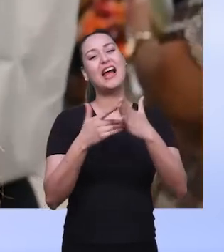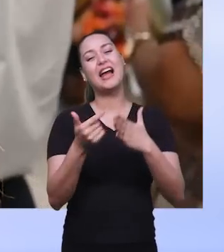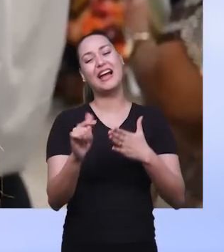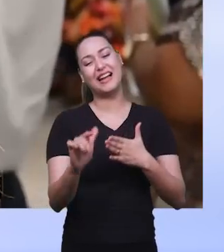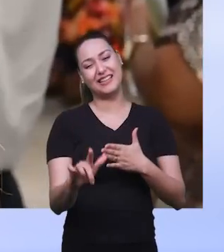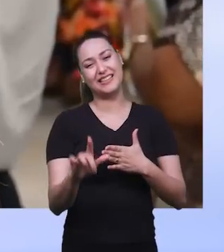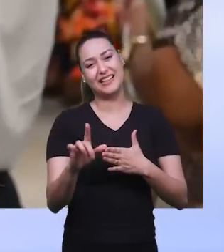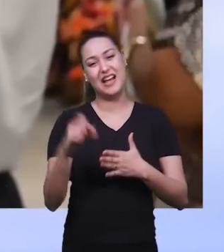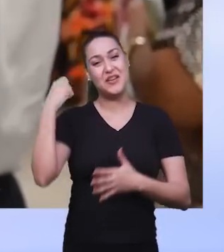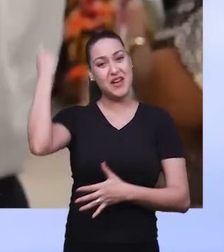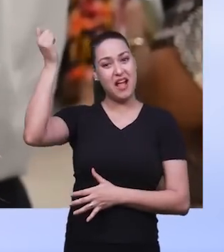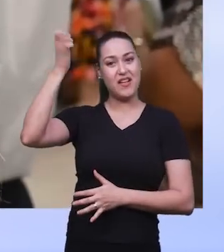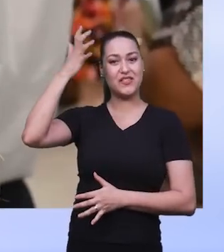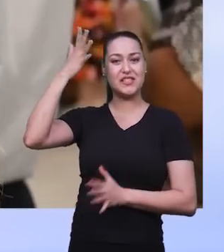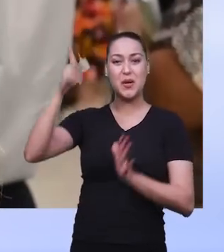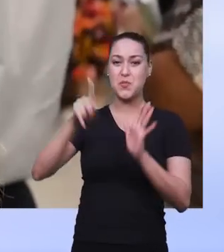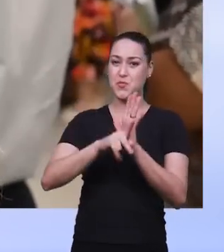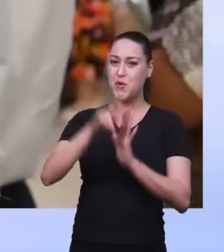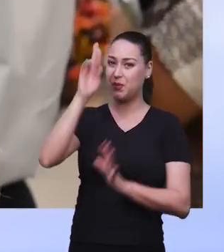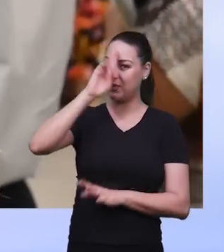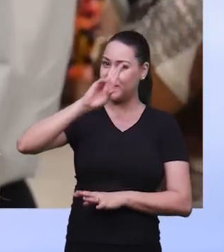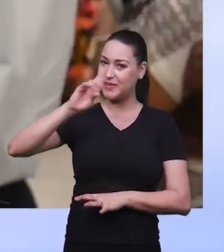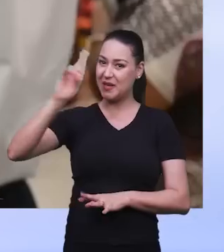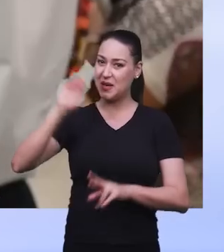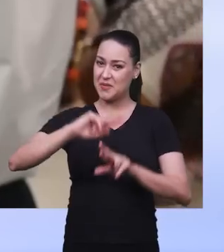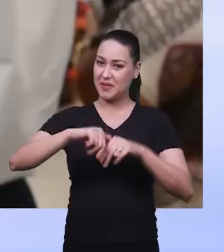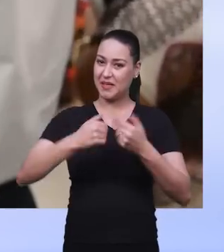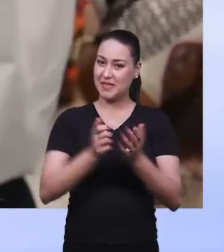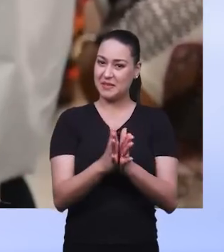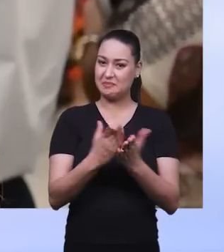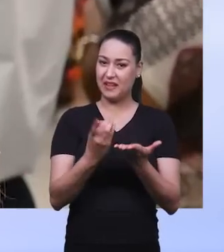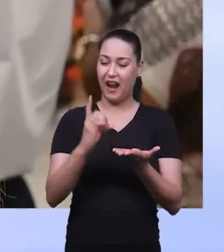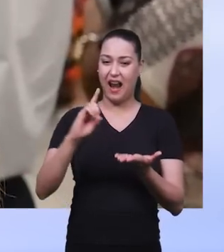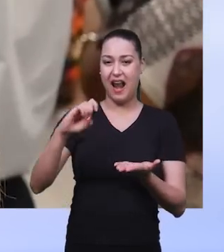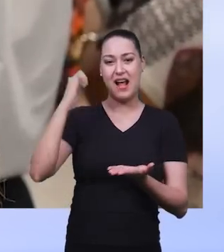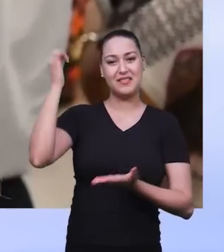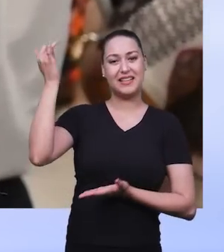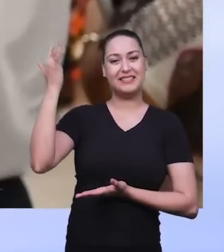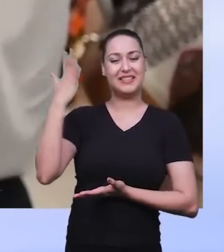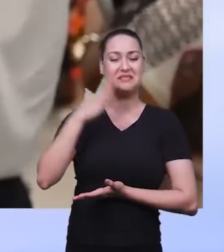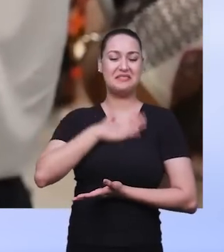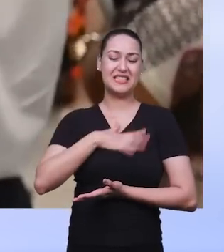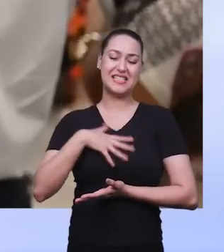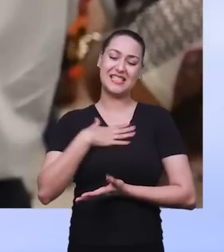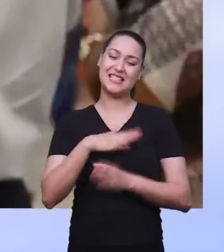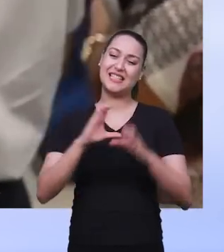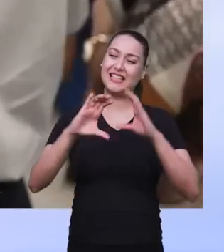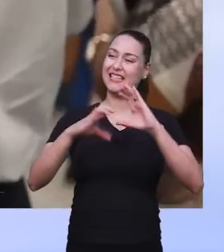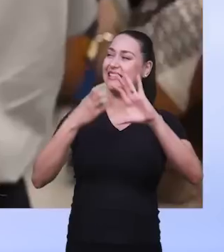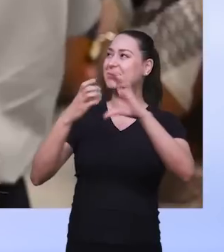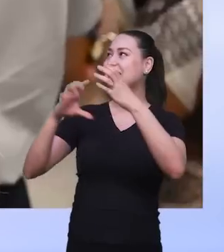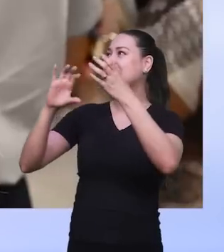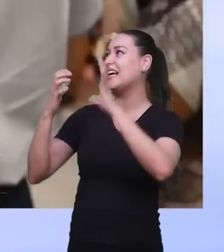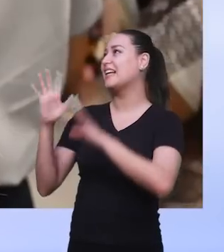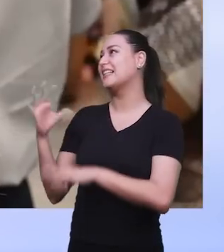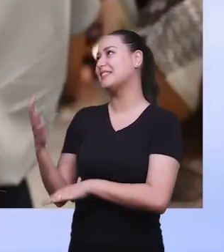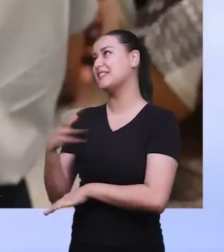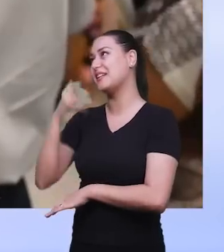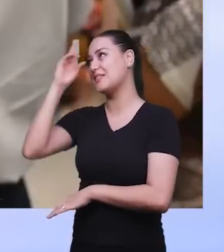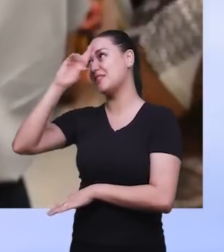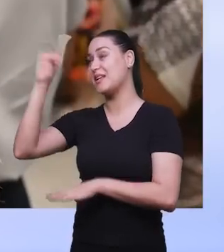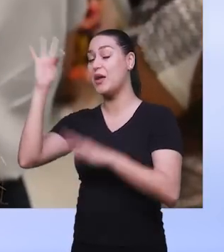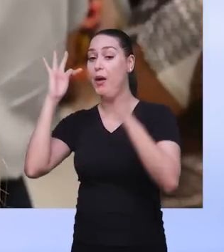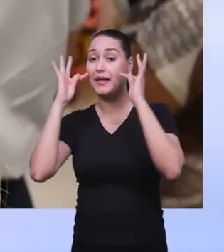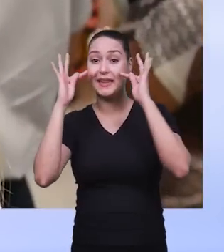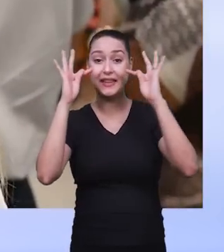Sem Fronteiras, uma revelação vinda do Senhor através da palavra revelada. É um prazer estar cantando para o Senhor,